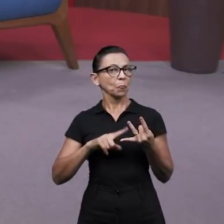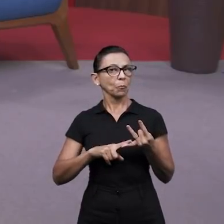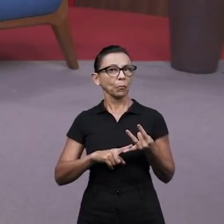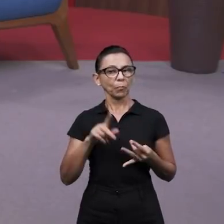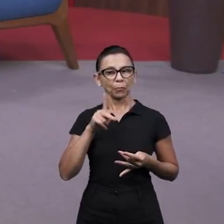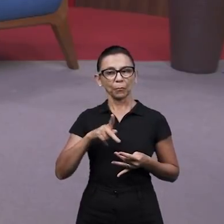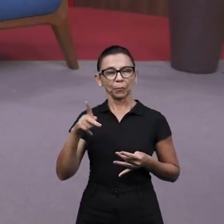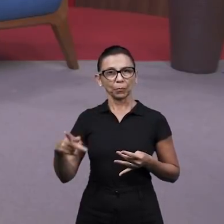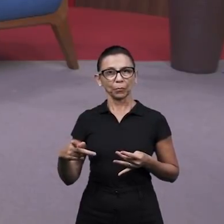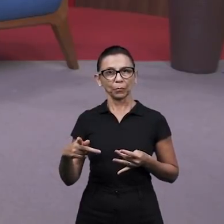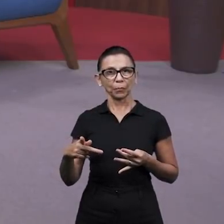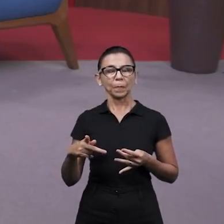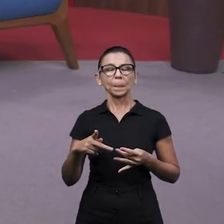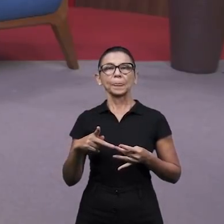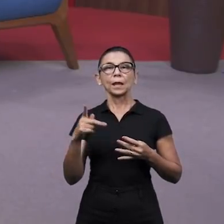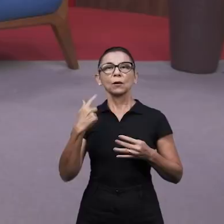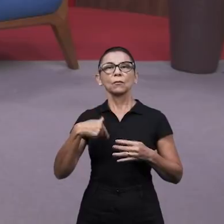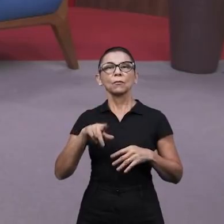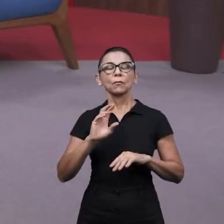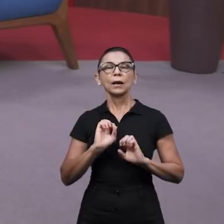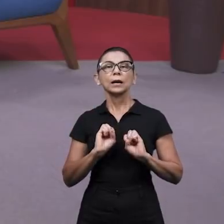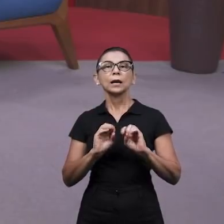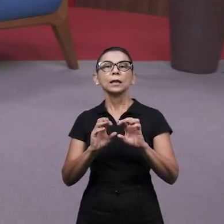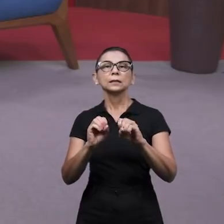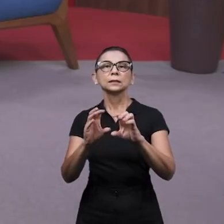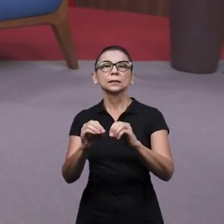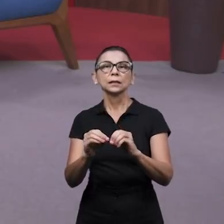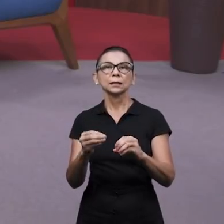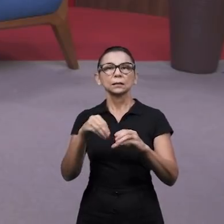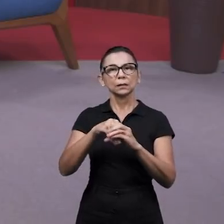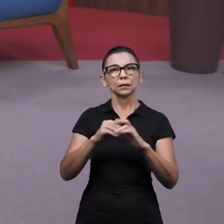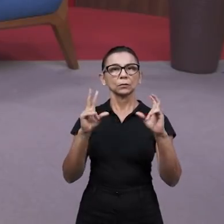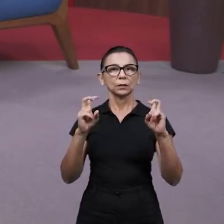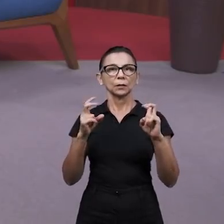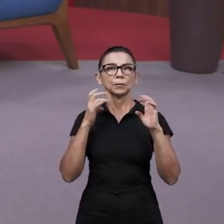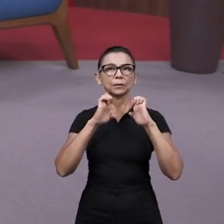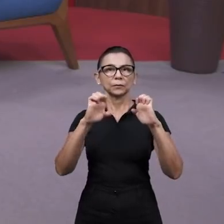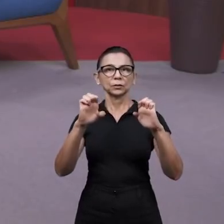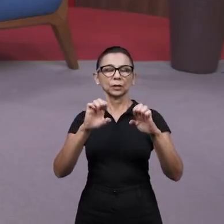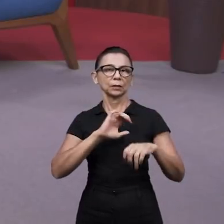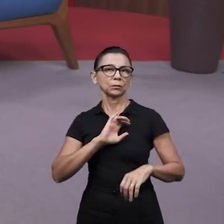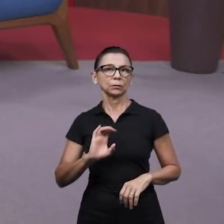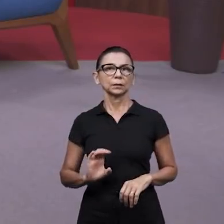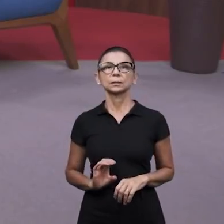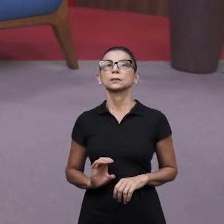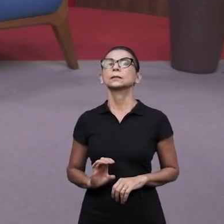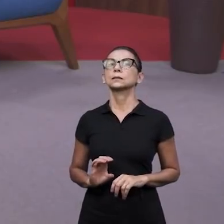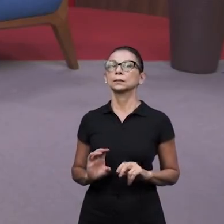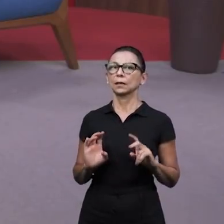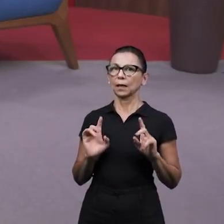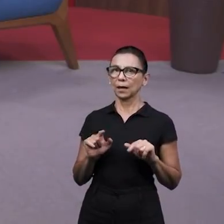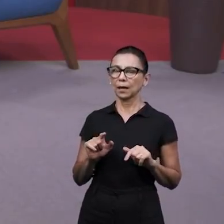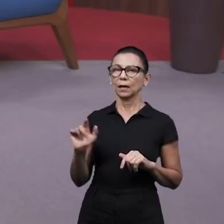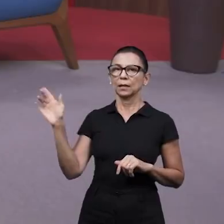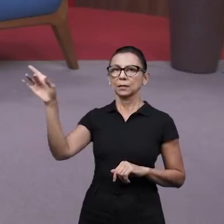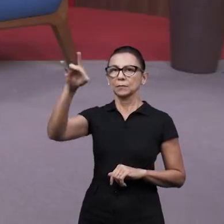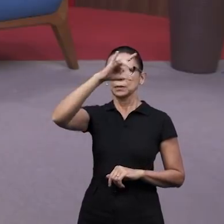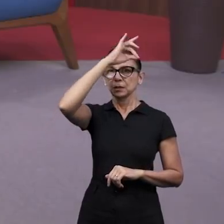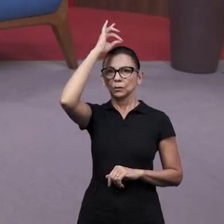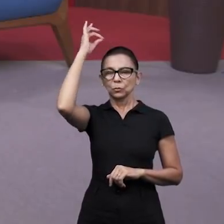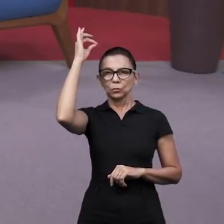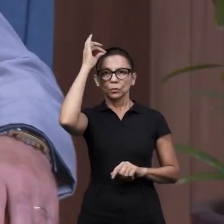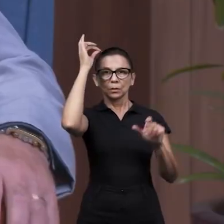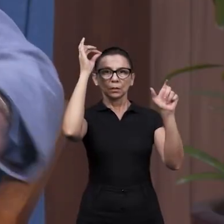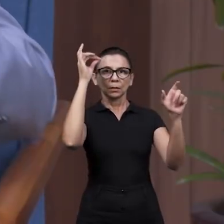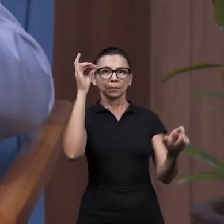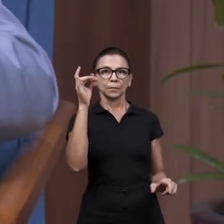Carla Figueiredo, dentro do tema Conhecendo o Mistério do Evangelho de Cristo, vai falar sobre o Espírito Santo na vida de